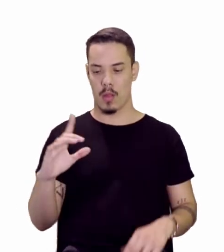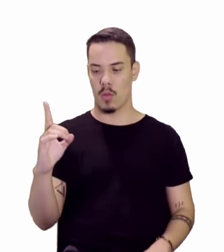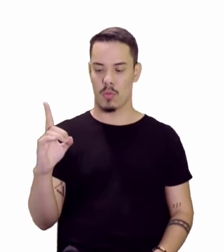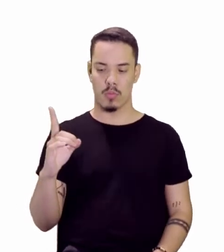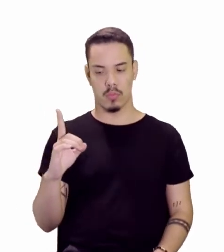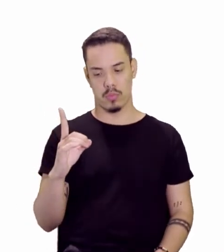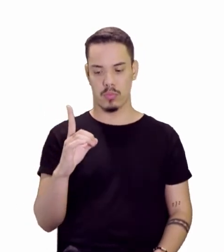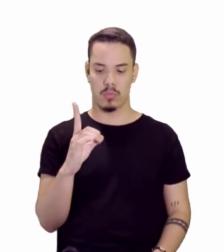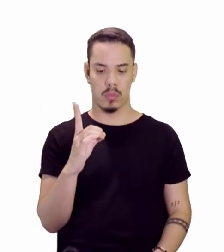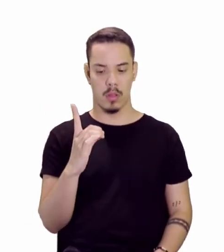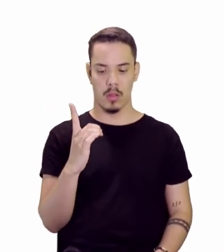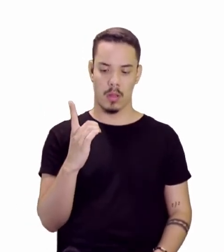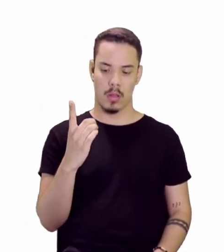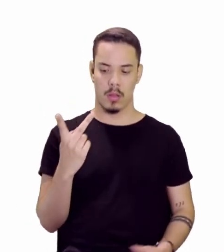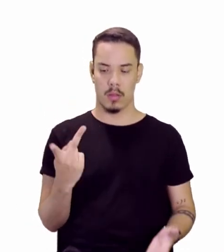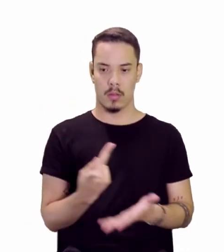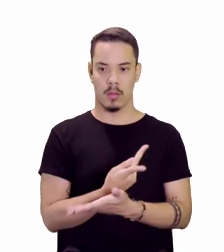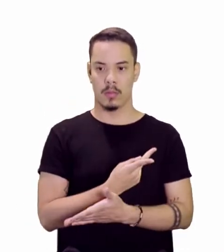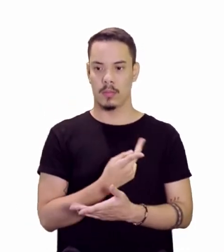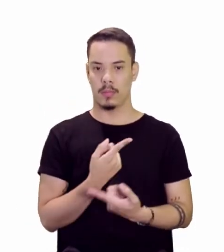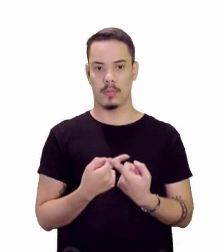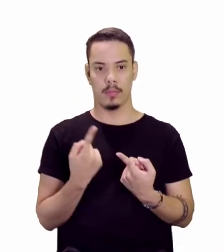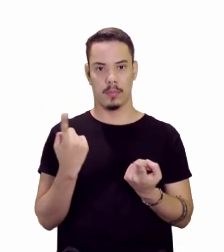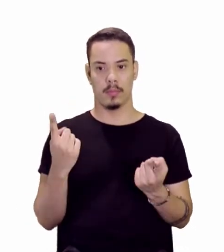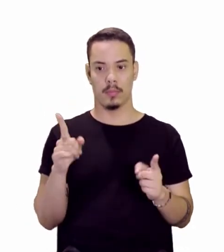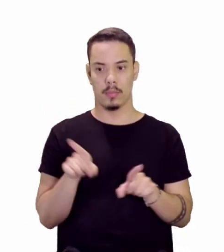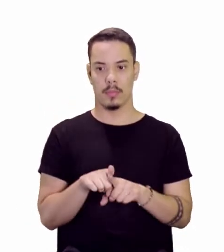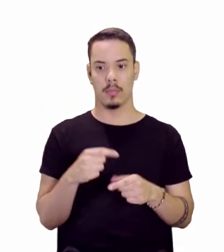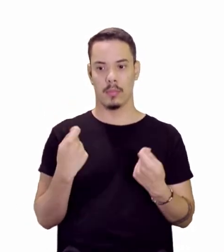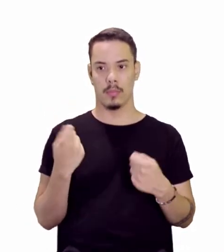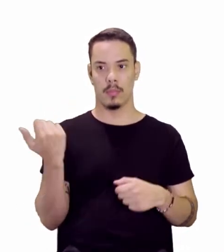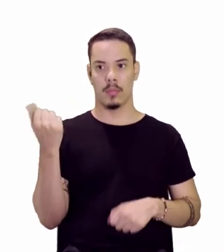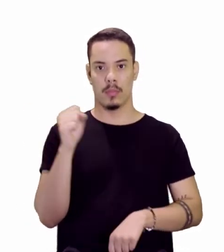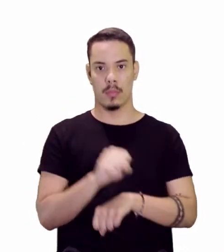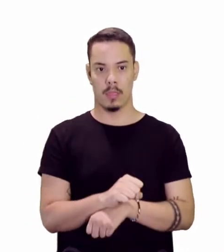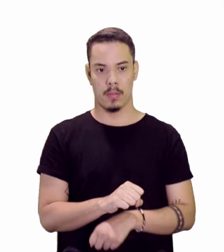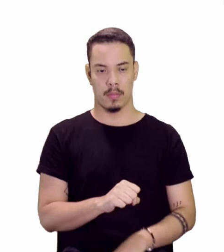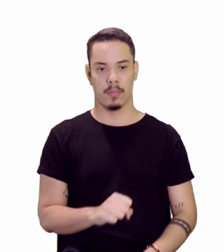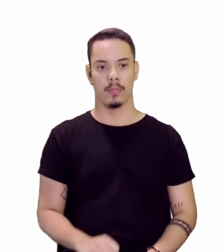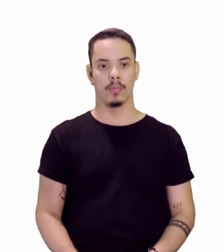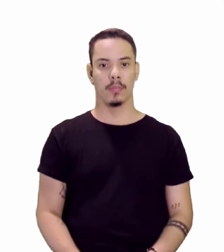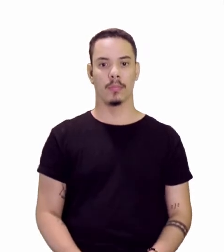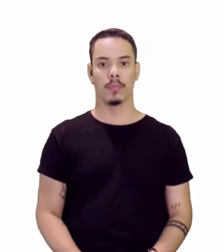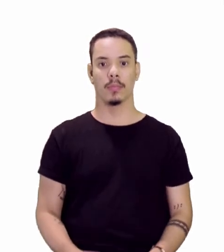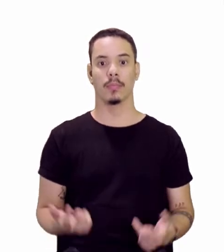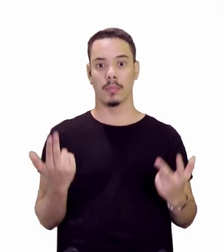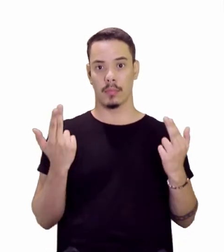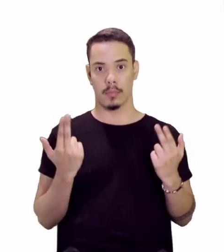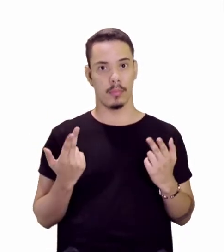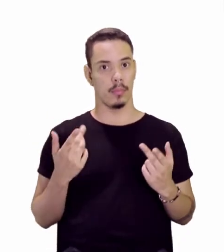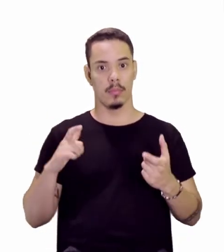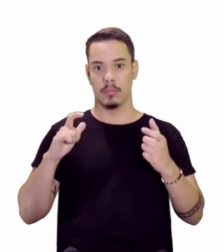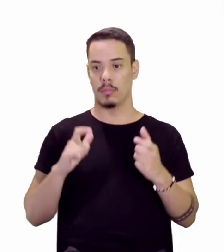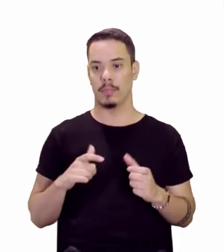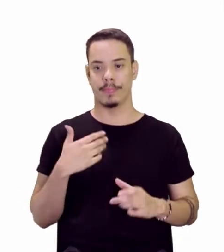ali no mar direitinho, planar ou ficar paradinho ali. Então, depende, sendo igual, claro que onde ficar, onde ele estiver, ele vai ficar, né? Ele